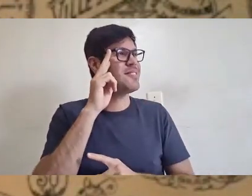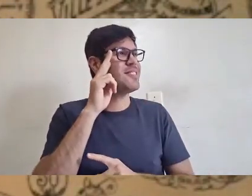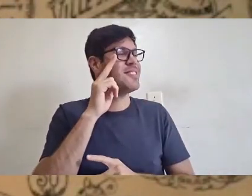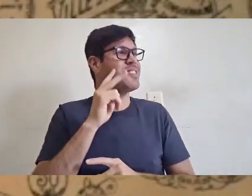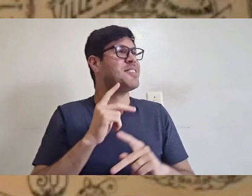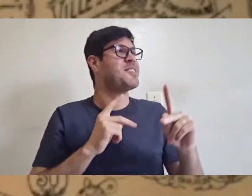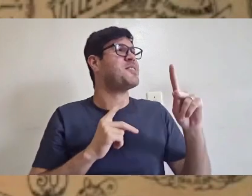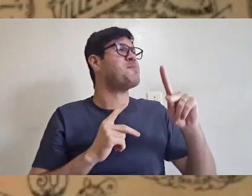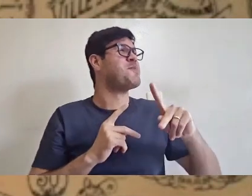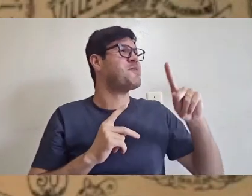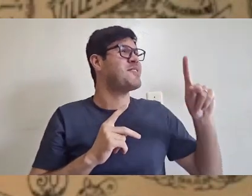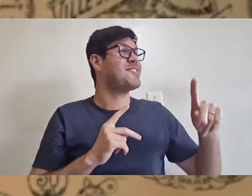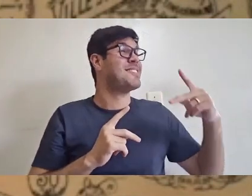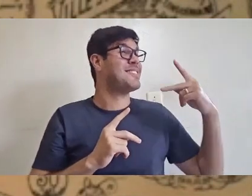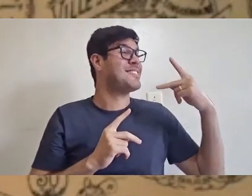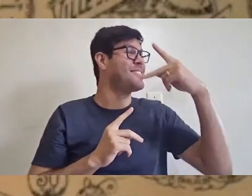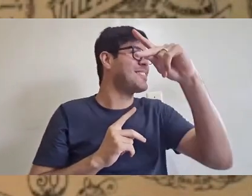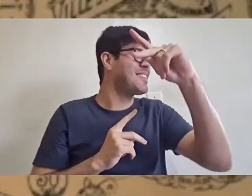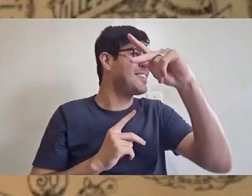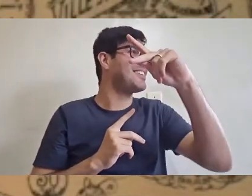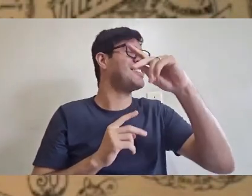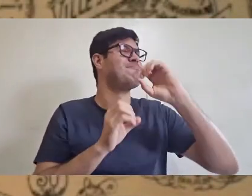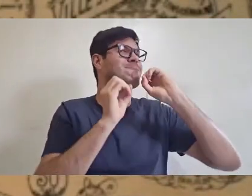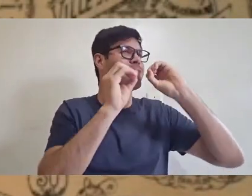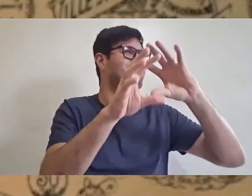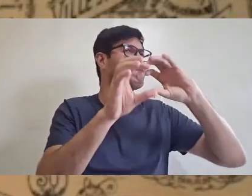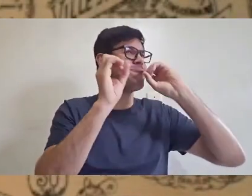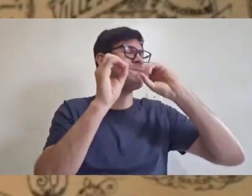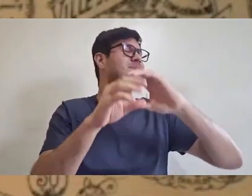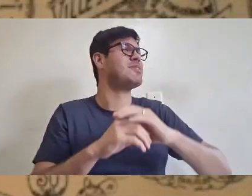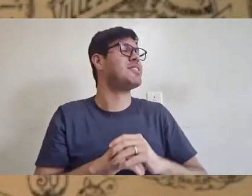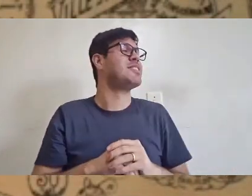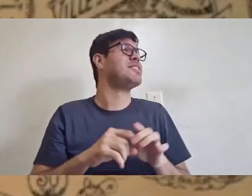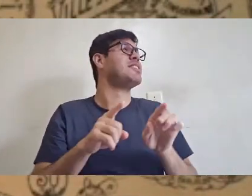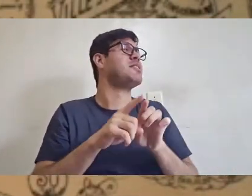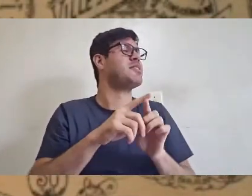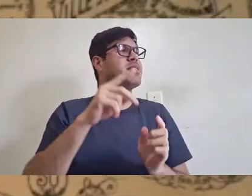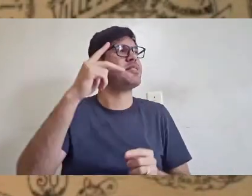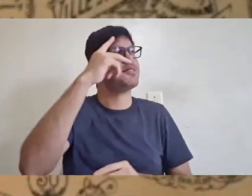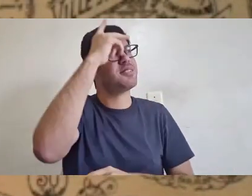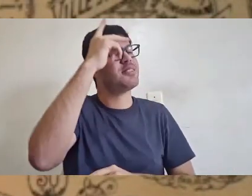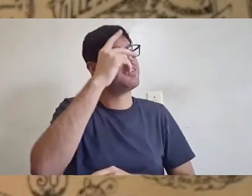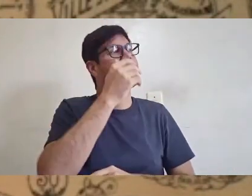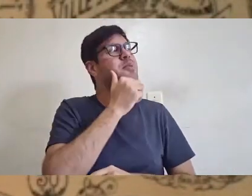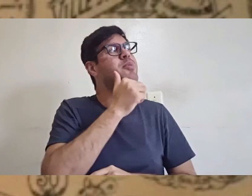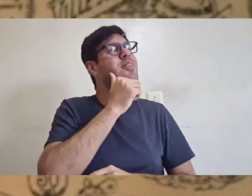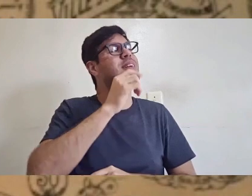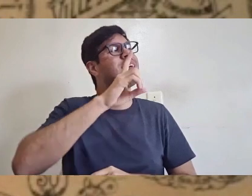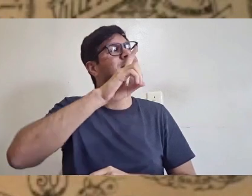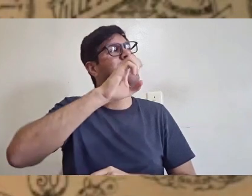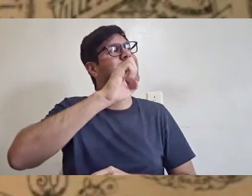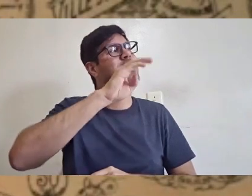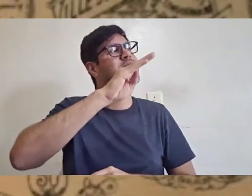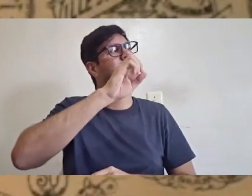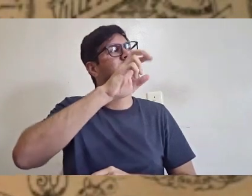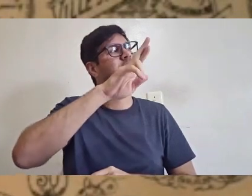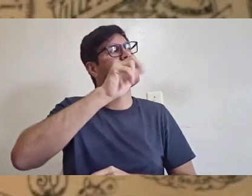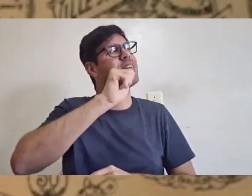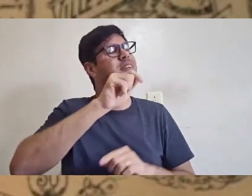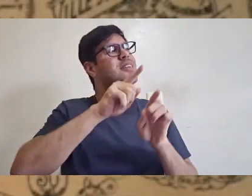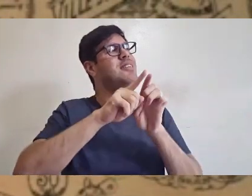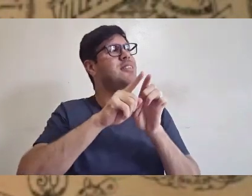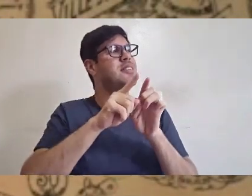professora dele na PAI. Foi. O Pedrinho e a Débora, né? A Sim. Débora casada